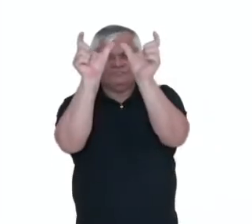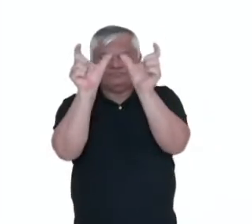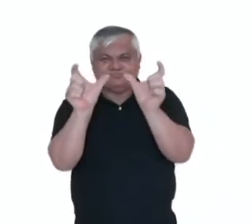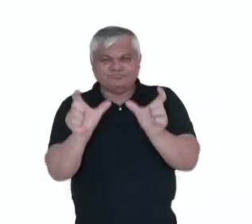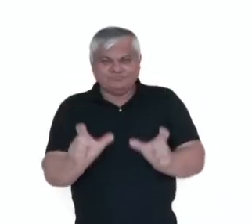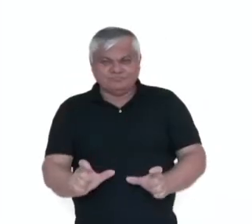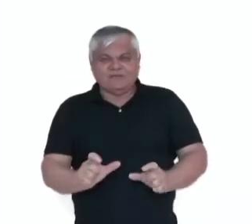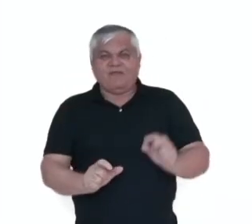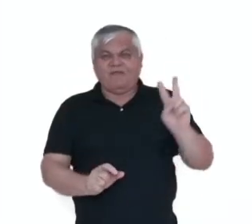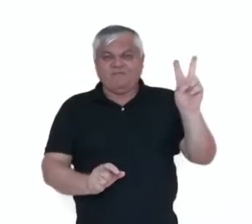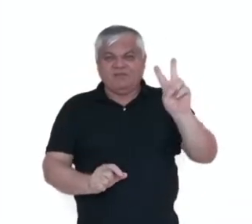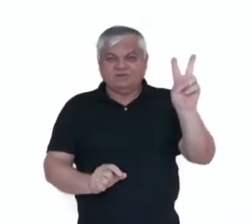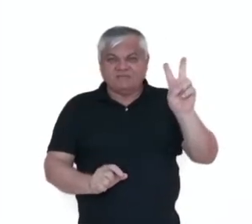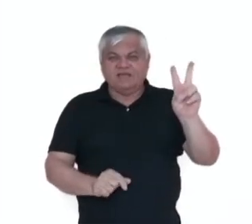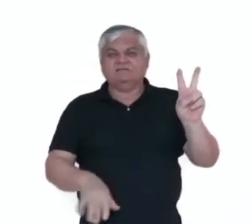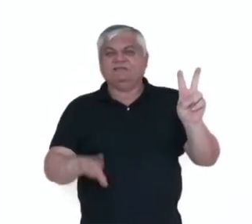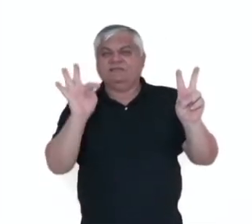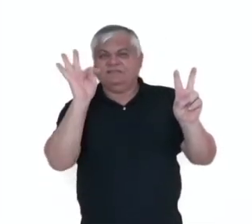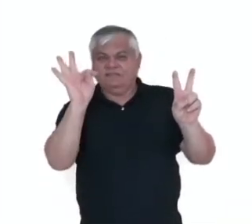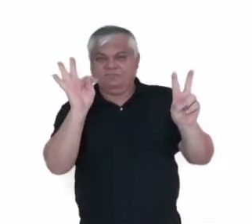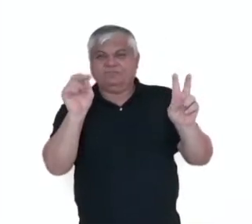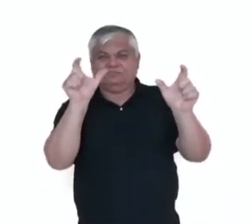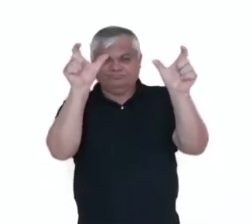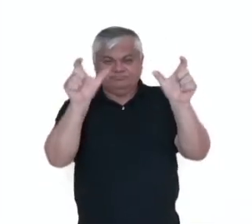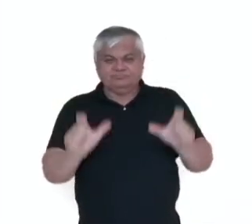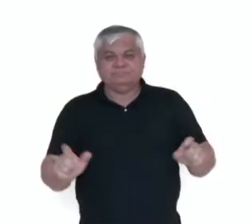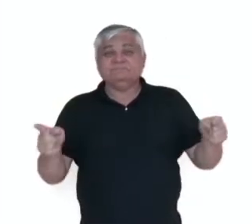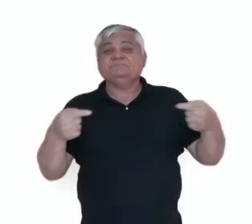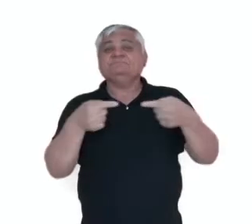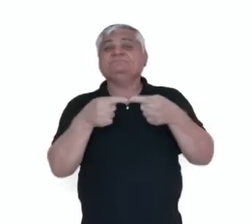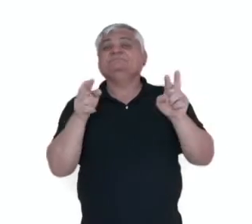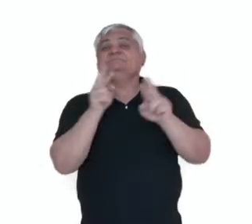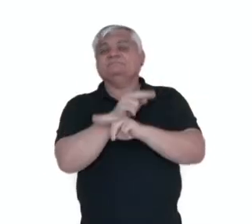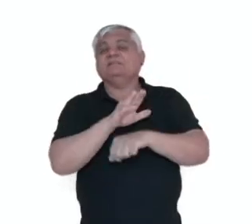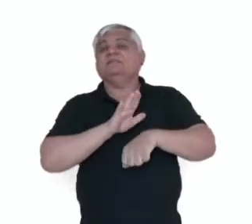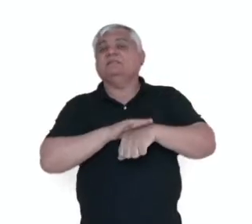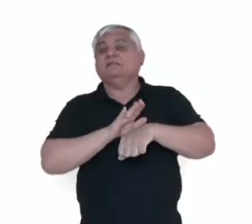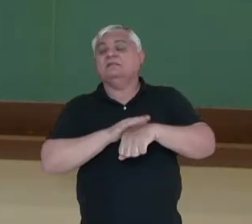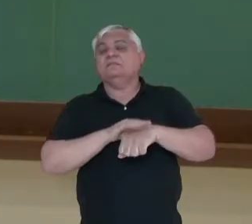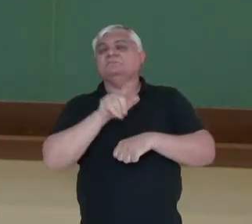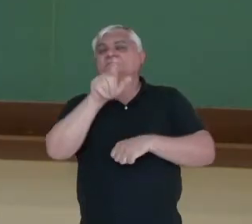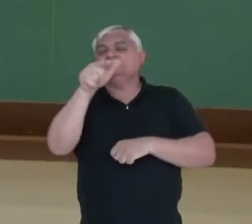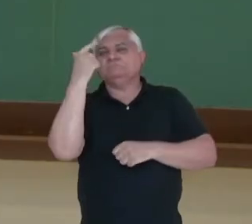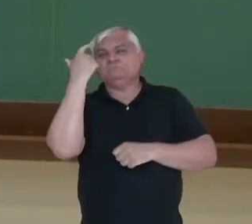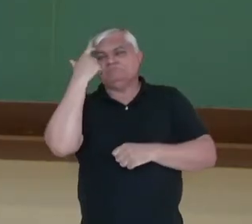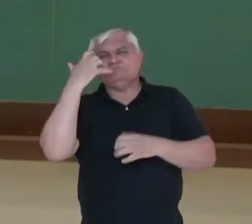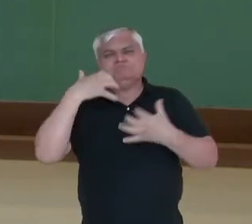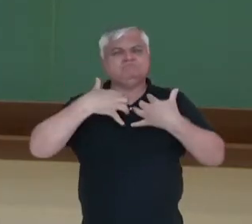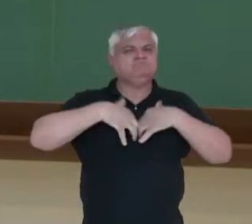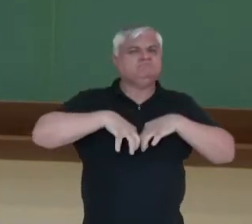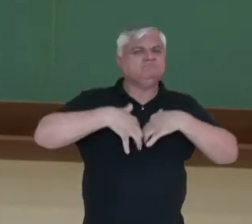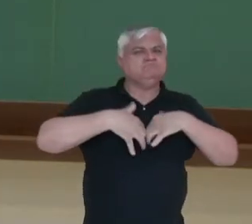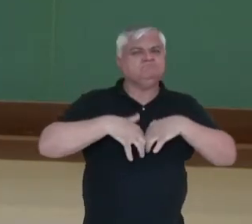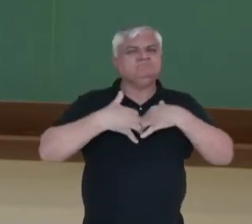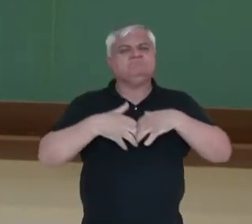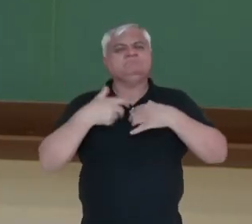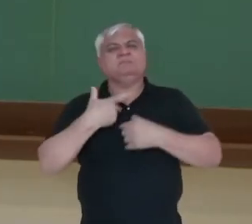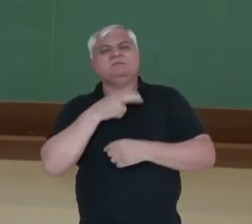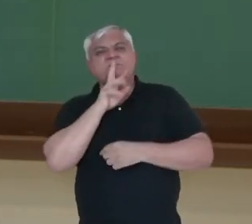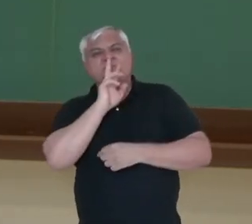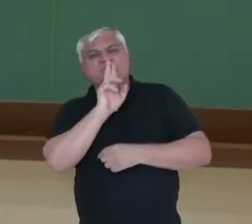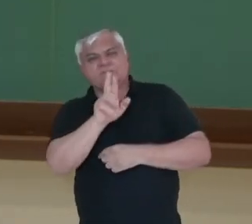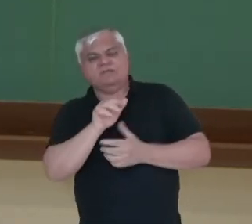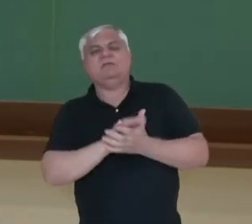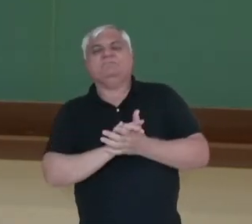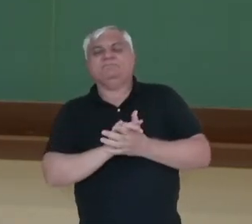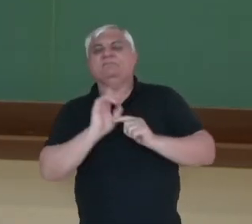grandezas envolvidas, velocidade e tempo? Então, a professora vai dar um tempinho para você resolver o exercício 2 e,